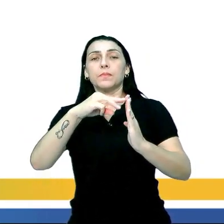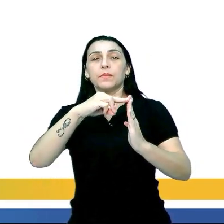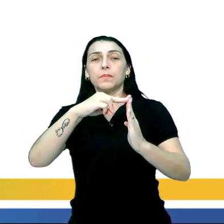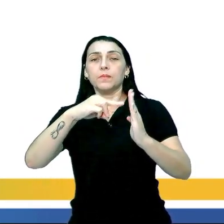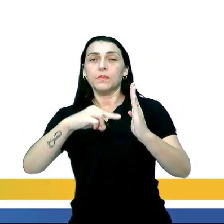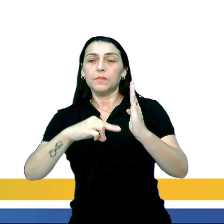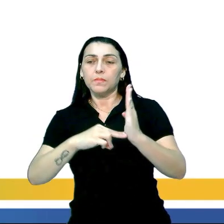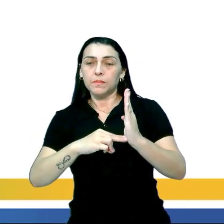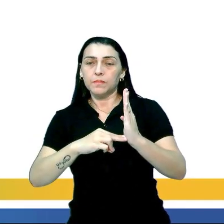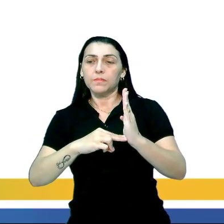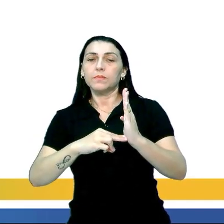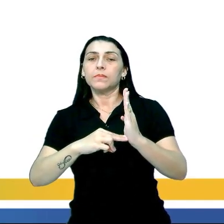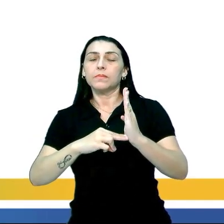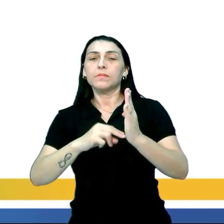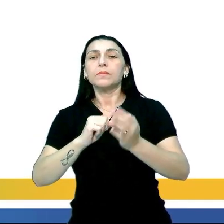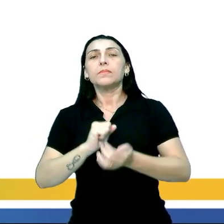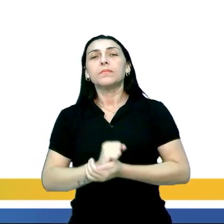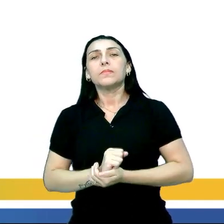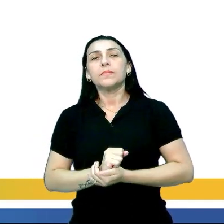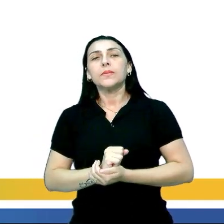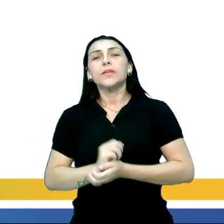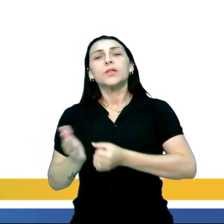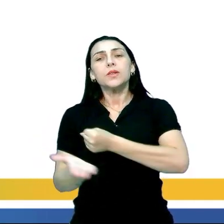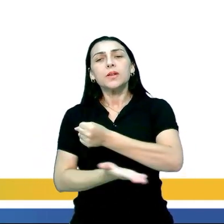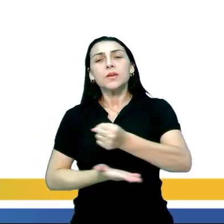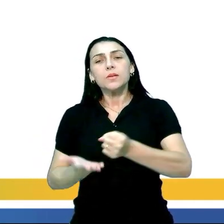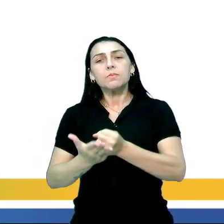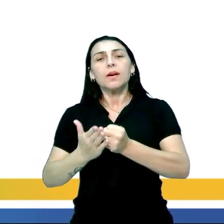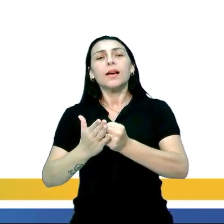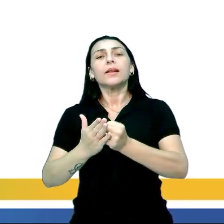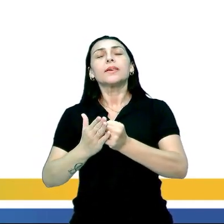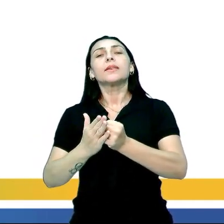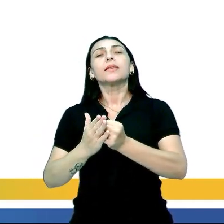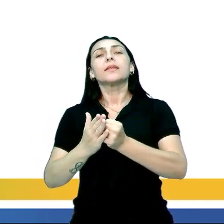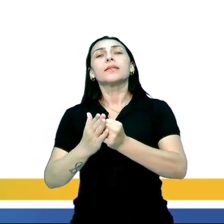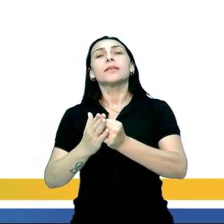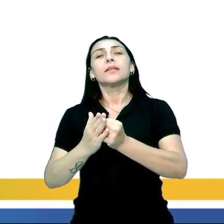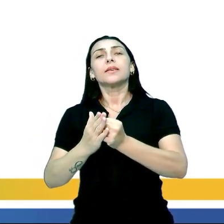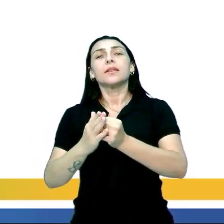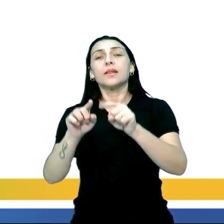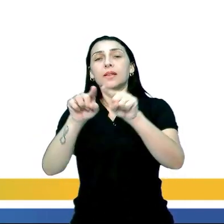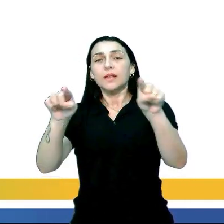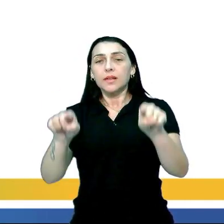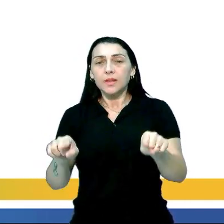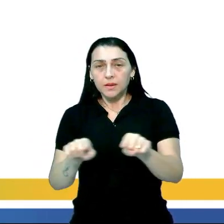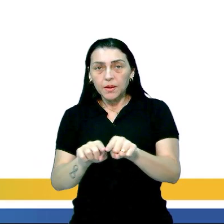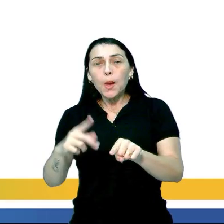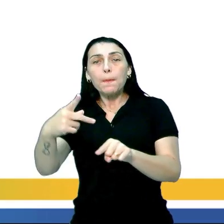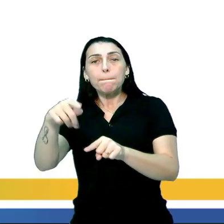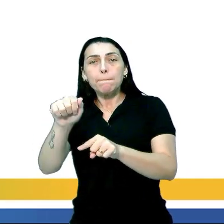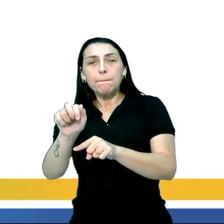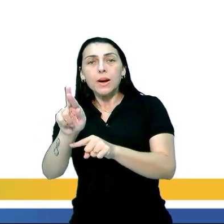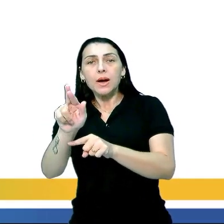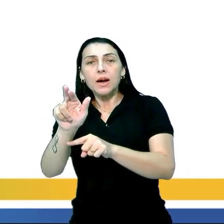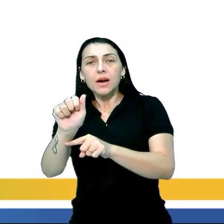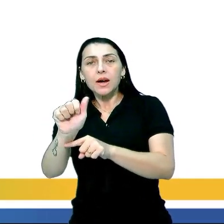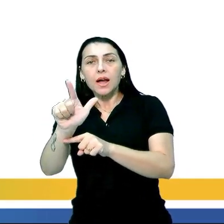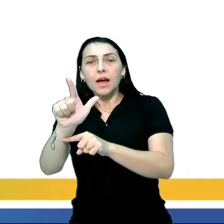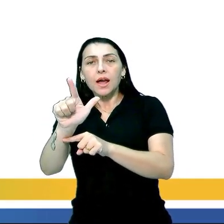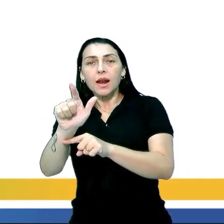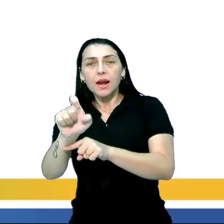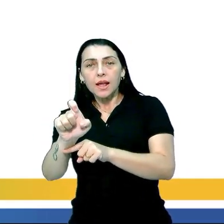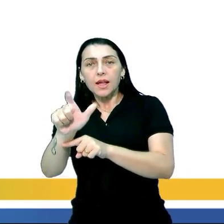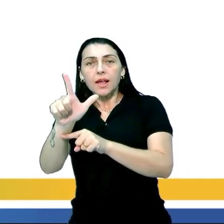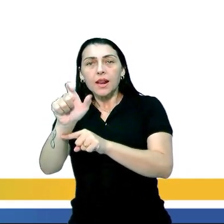prisma, ok? Prisma de base retangular. Pode ser chamado também de paralelepípedo, ok? Essas